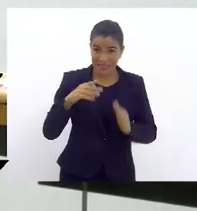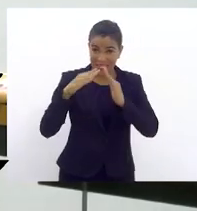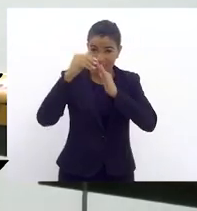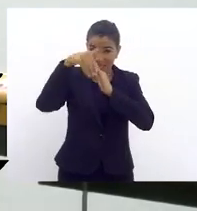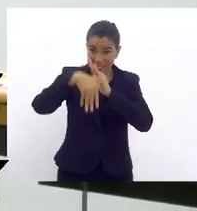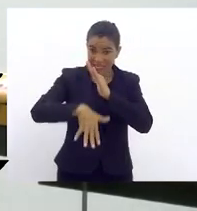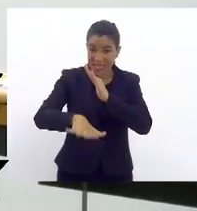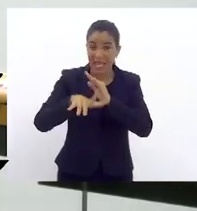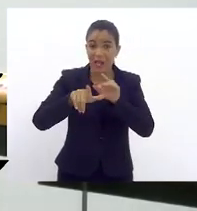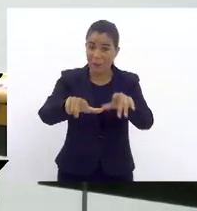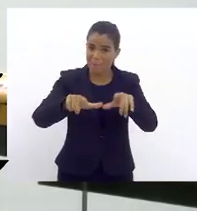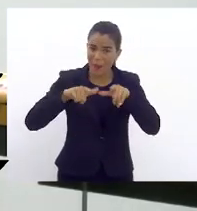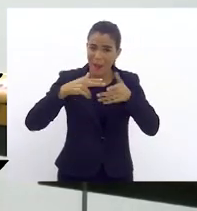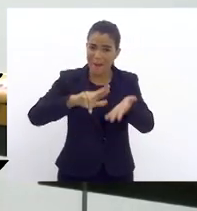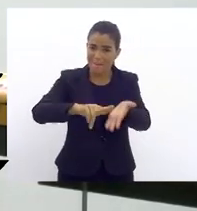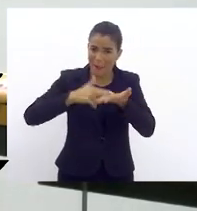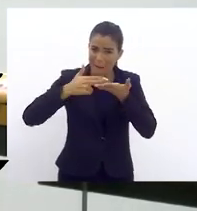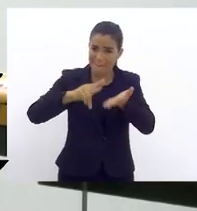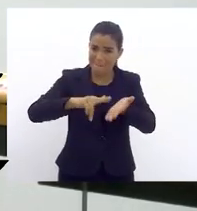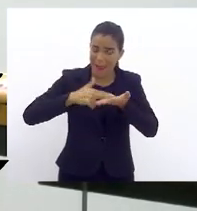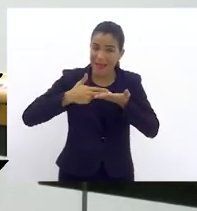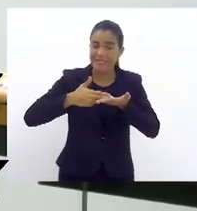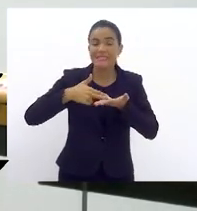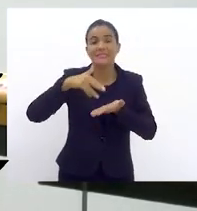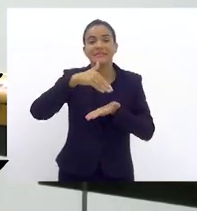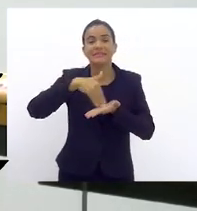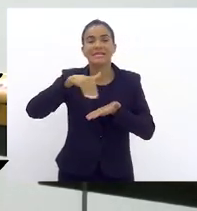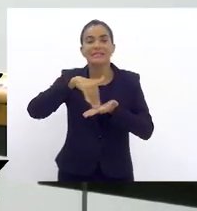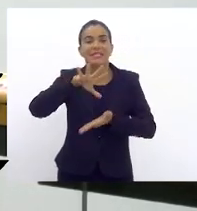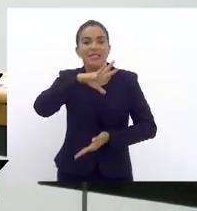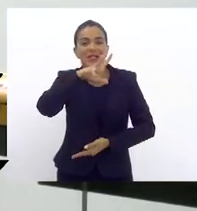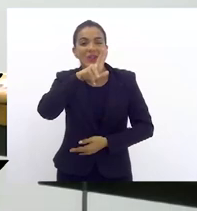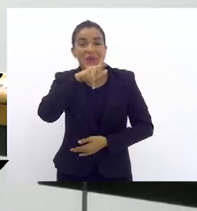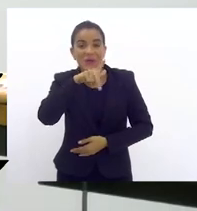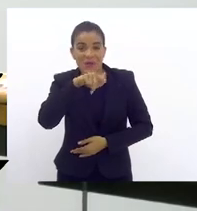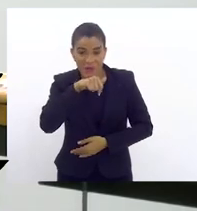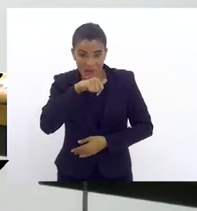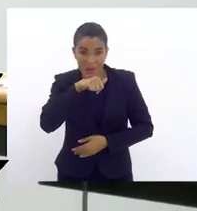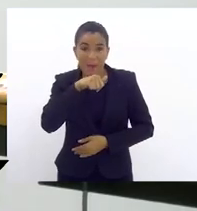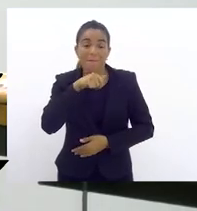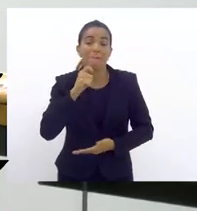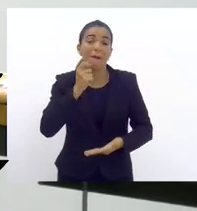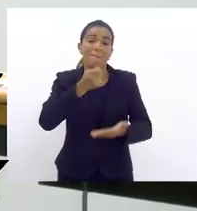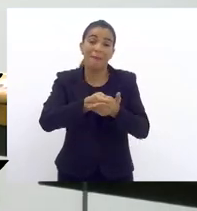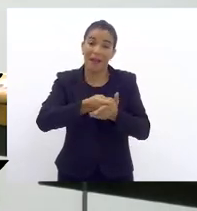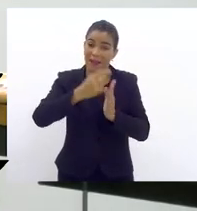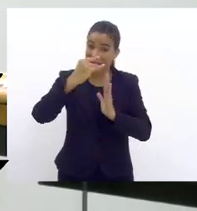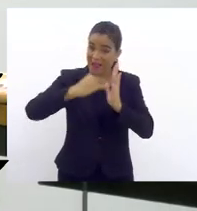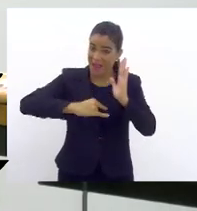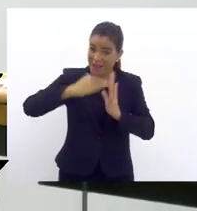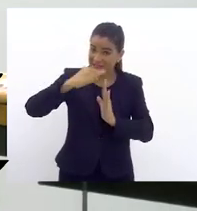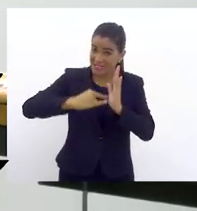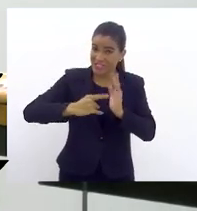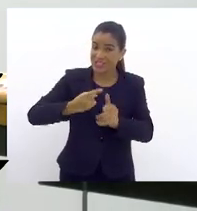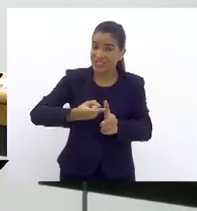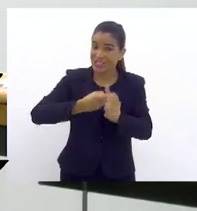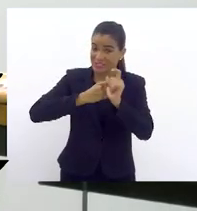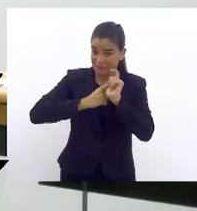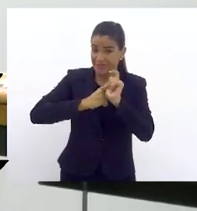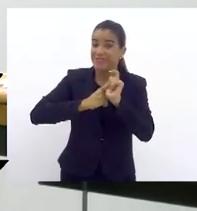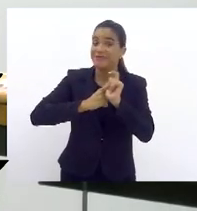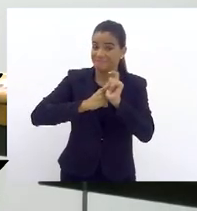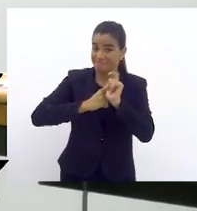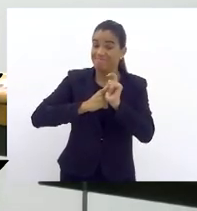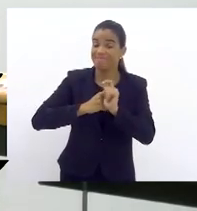notificação de Secretaria da Fazenda para se regularizar né sendo que muito bem disse